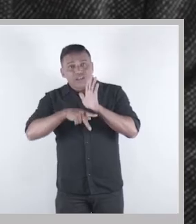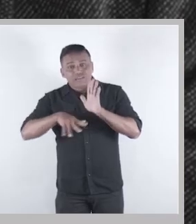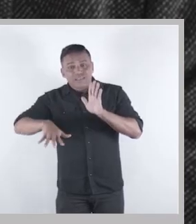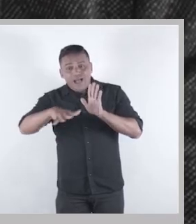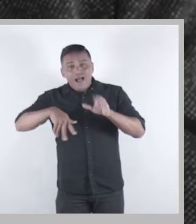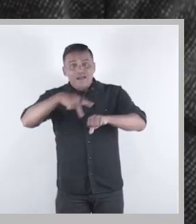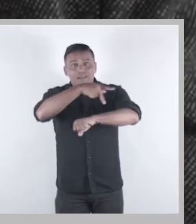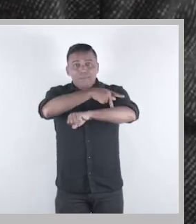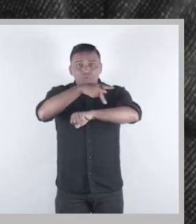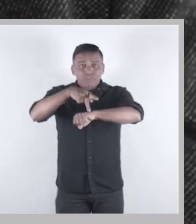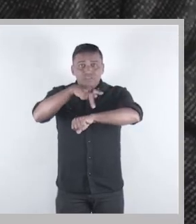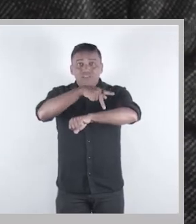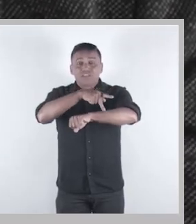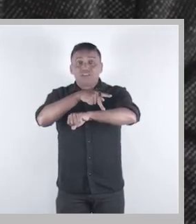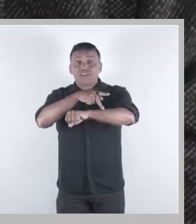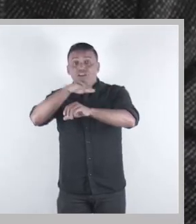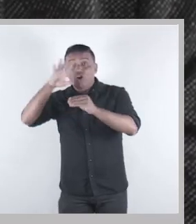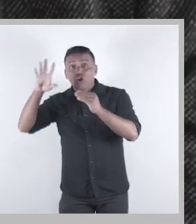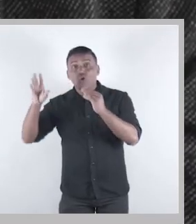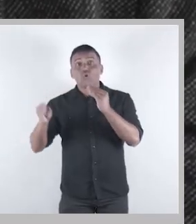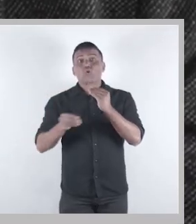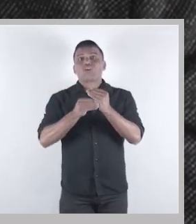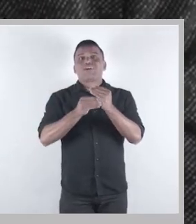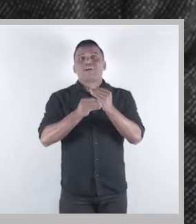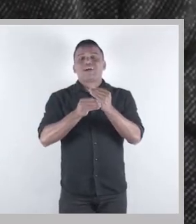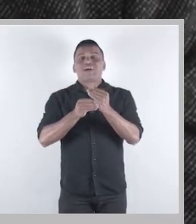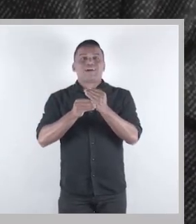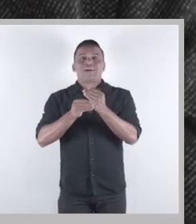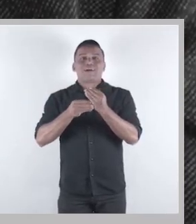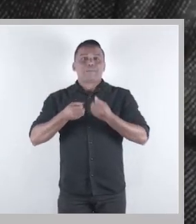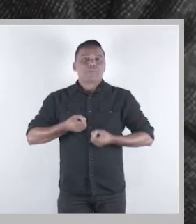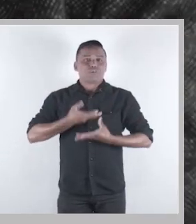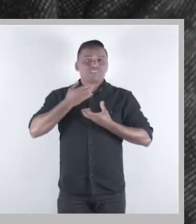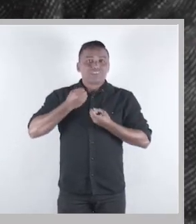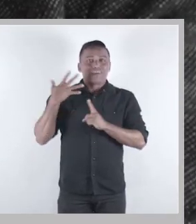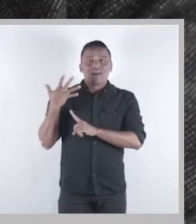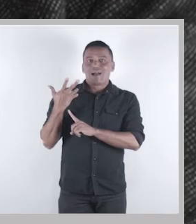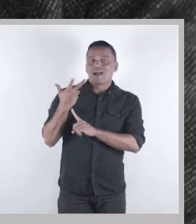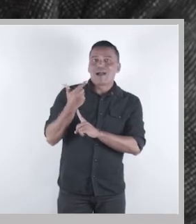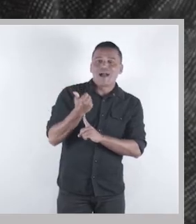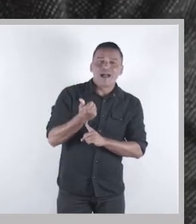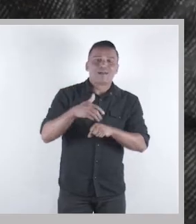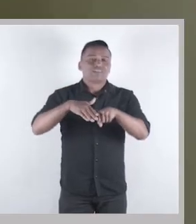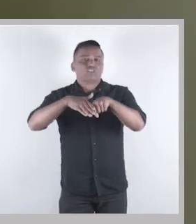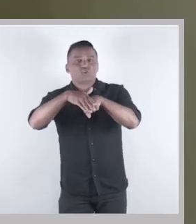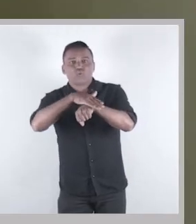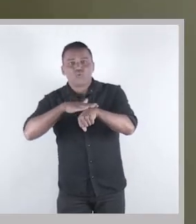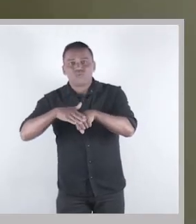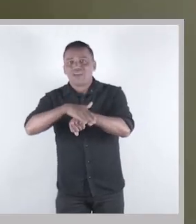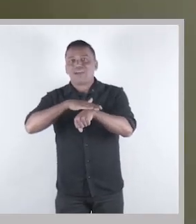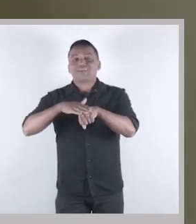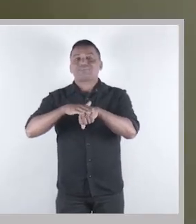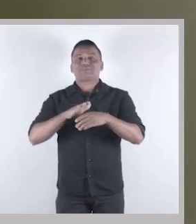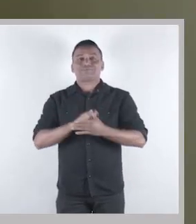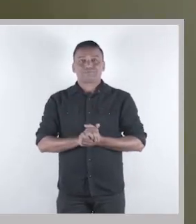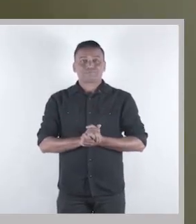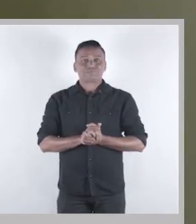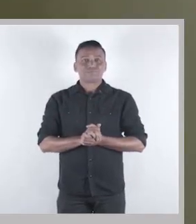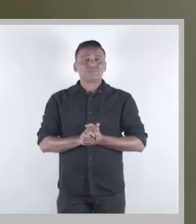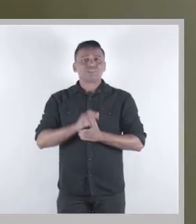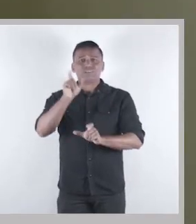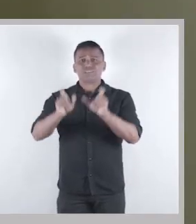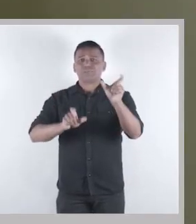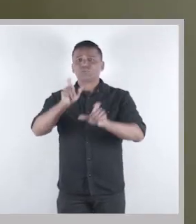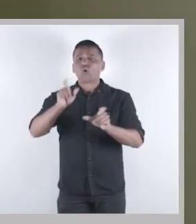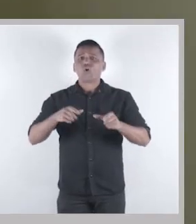geral incluindo as conversas incluir porque se Nossa como as pessoas as rodadas quando você sai